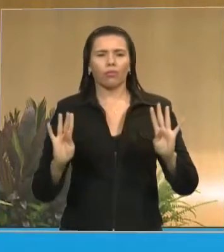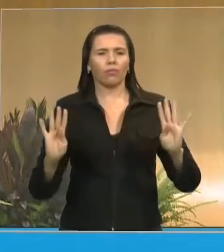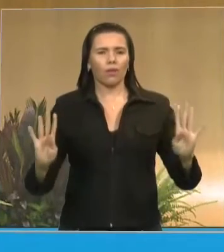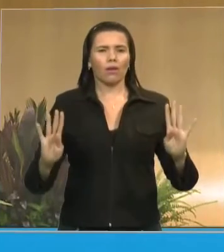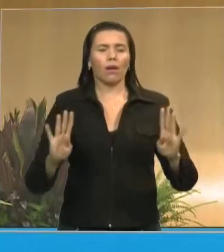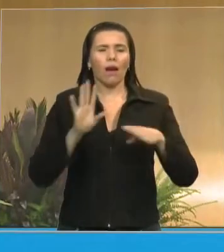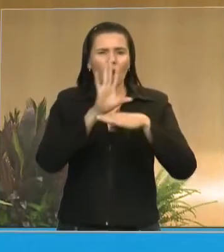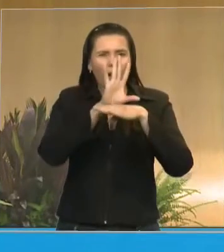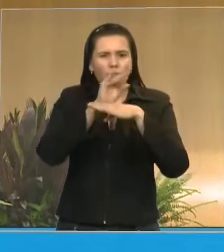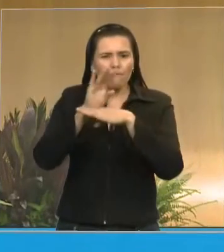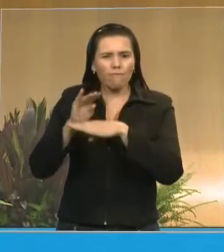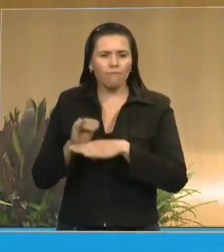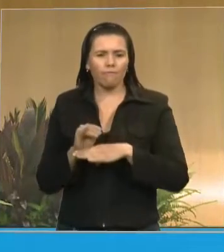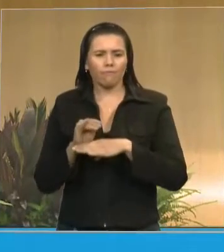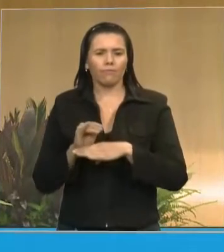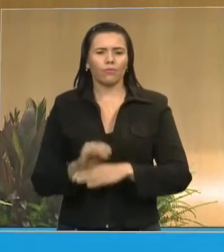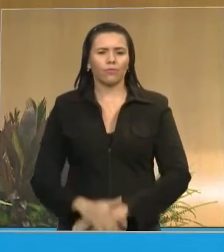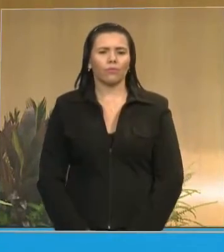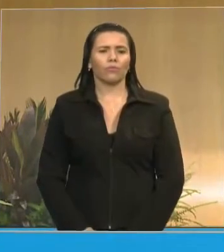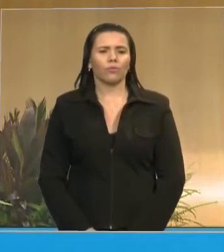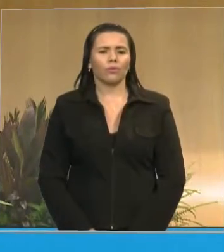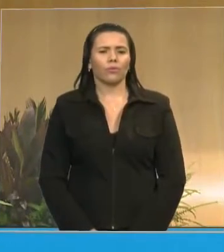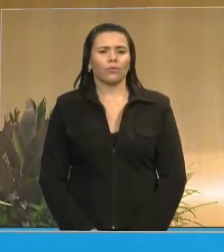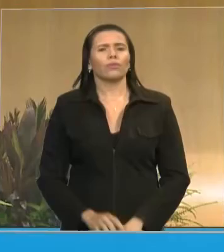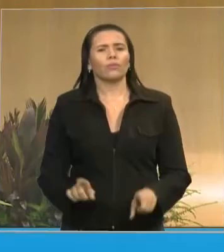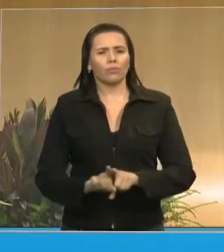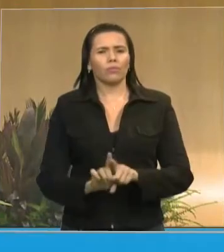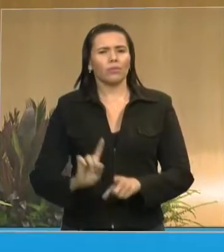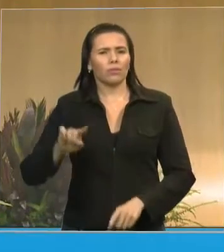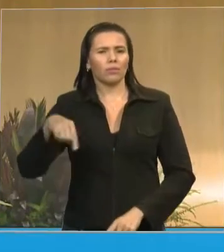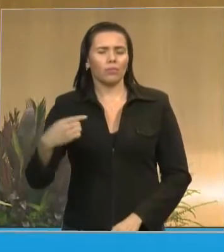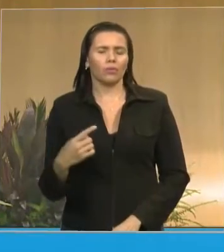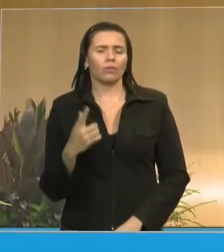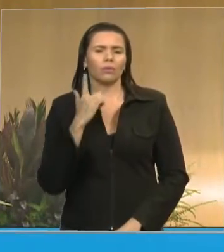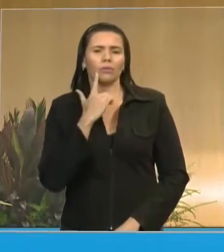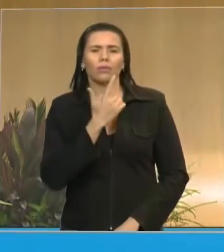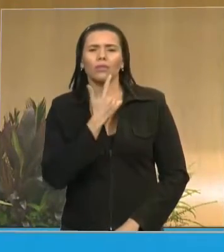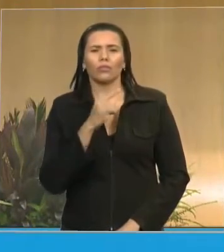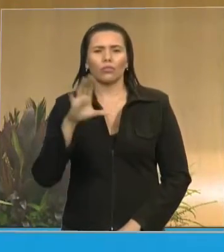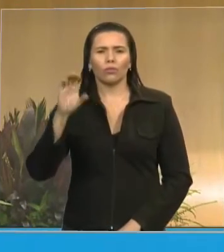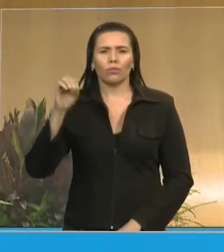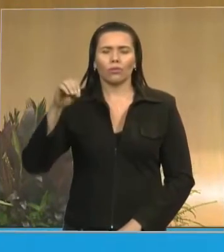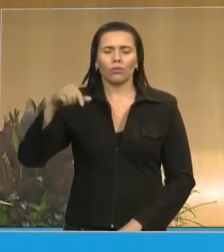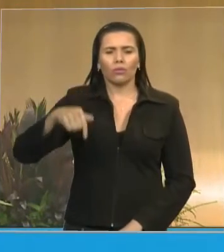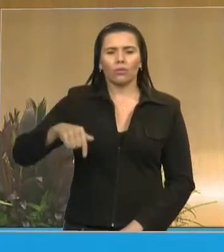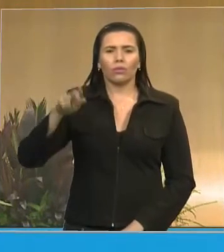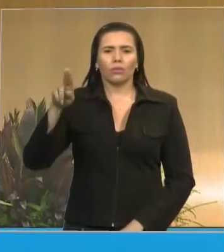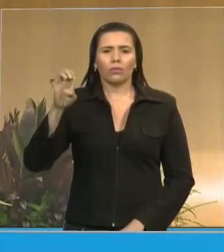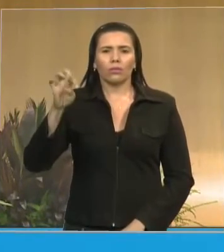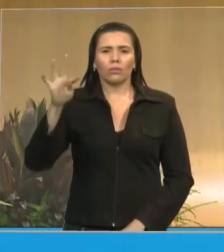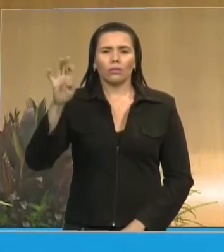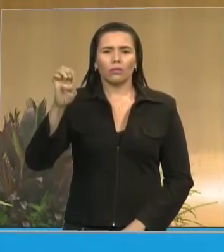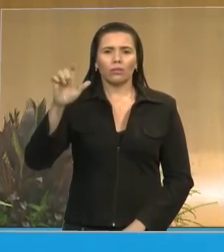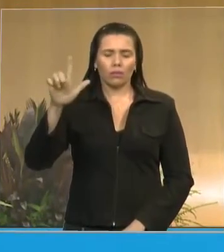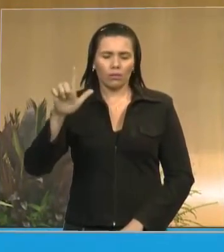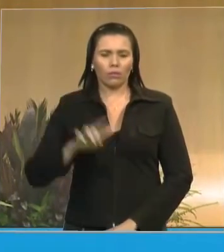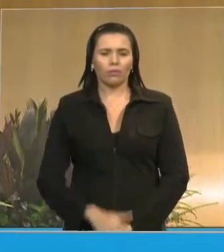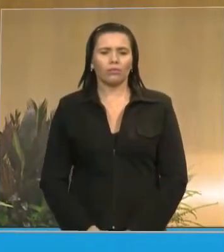convido depois a um coquetel que será servido no hall de entrada desse prédio.